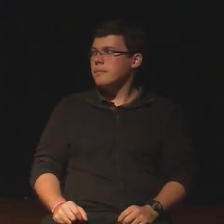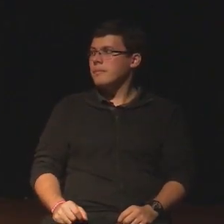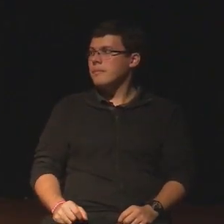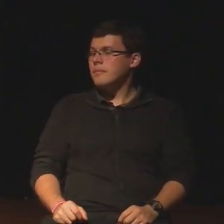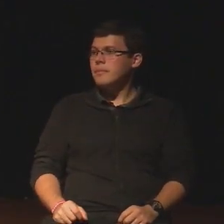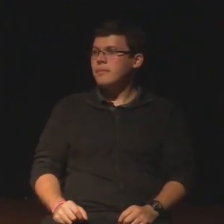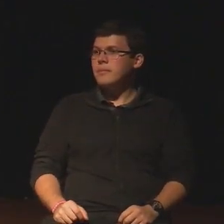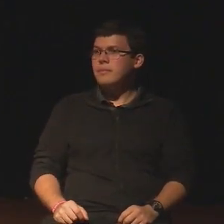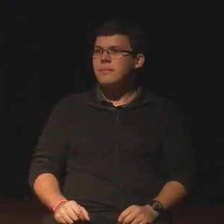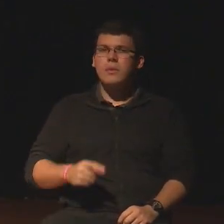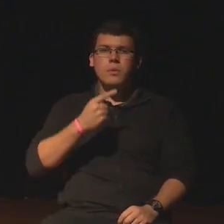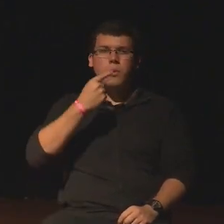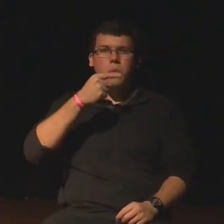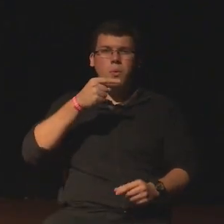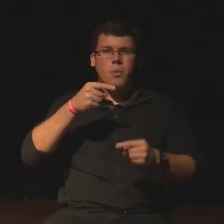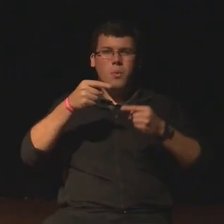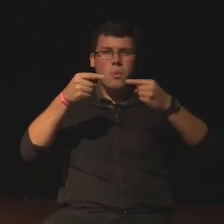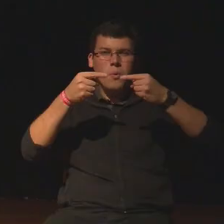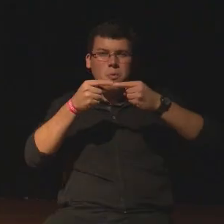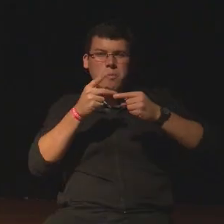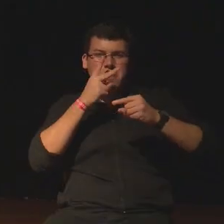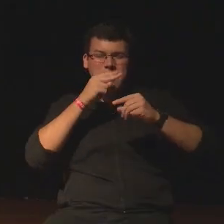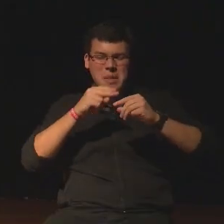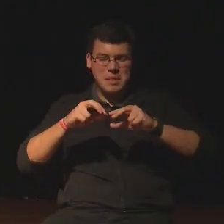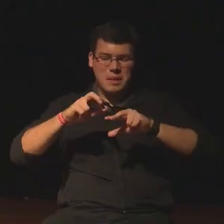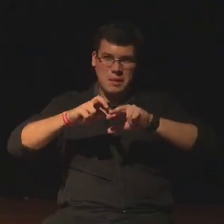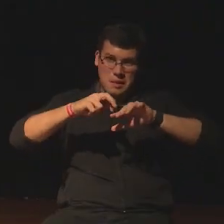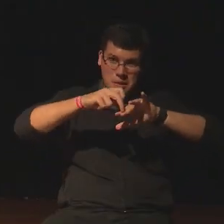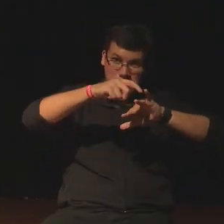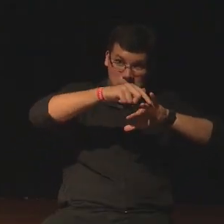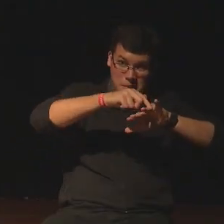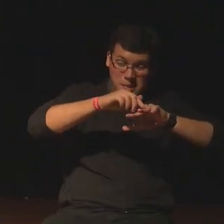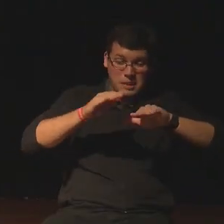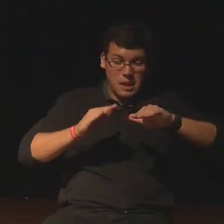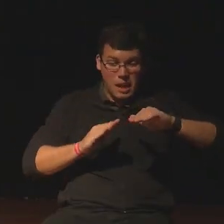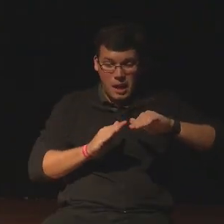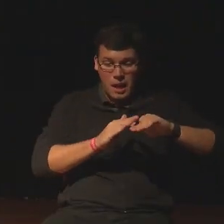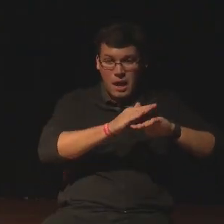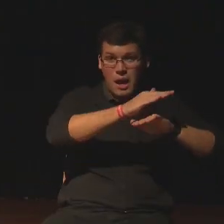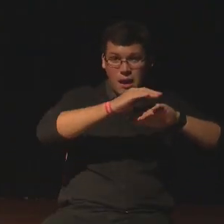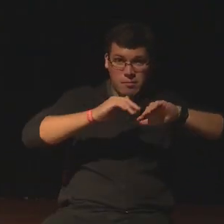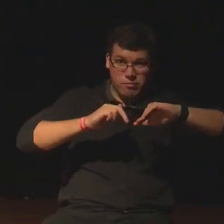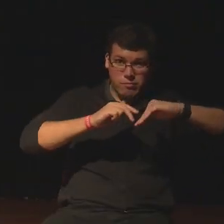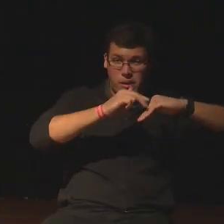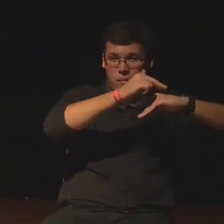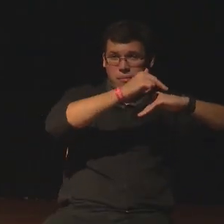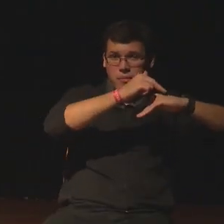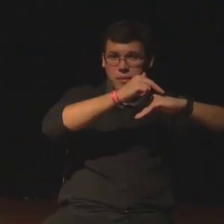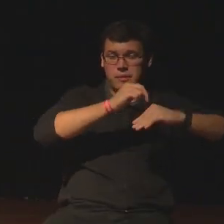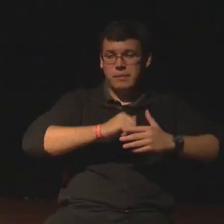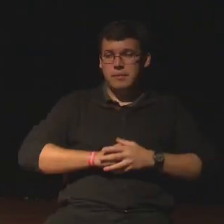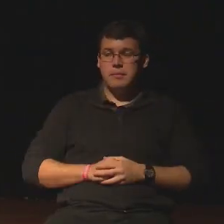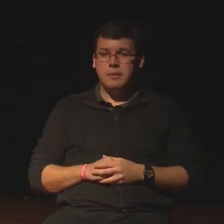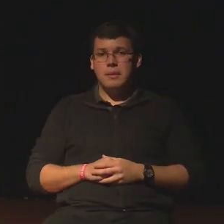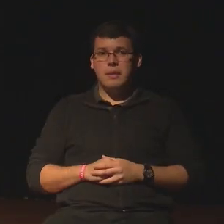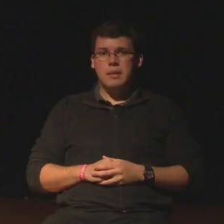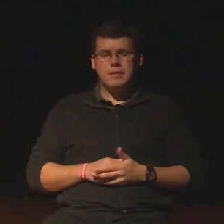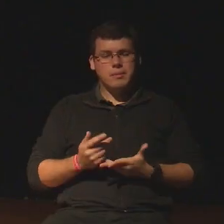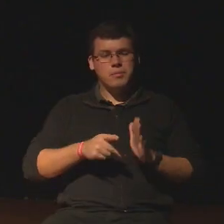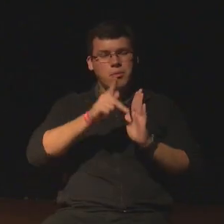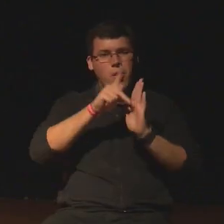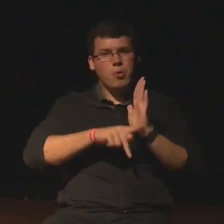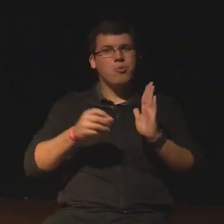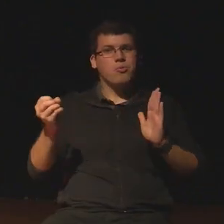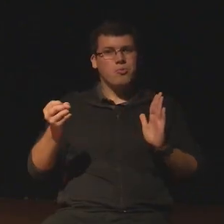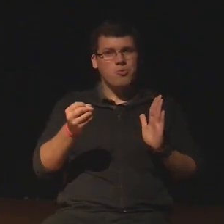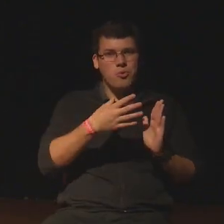Rampa escada. Olha que bonito isso. É um modelo novo da cidade de São Paulo, e esse projeto é muito bem recebido.